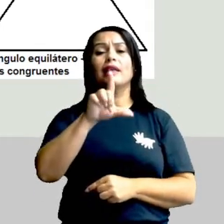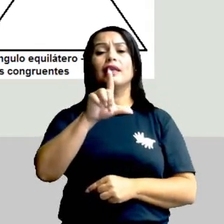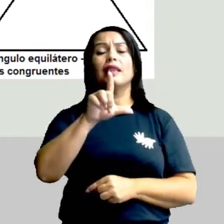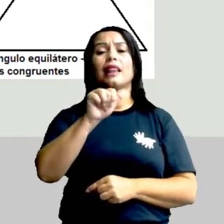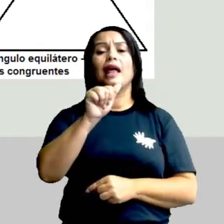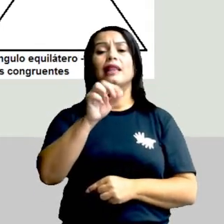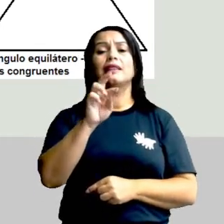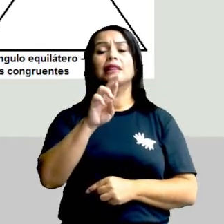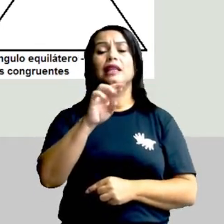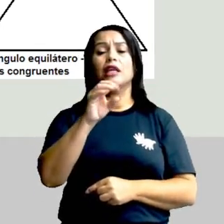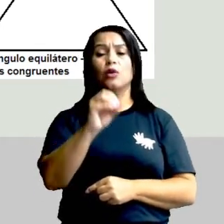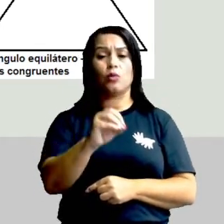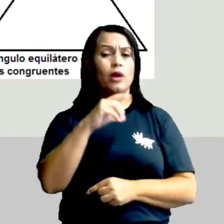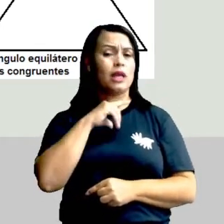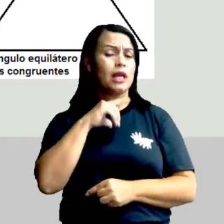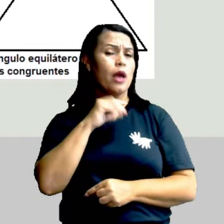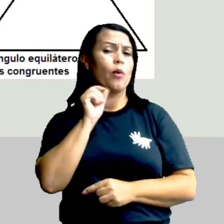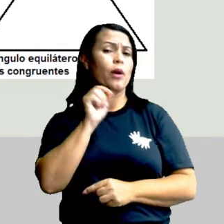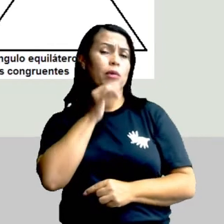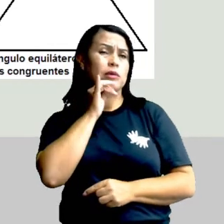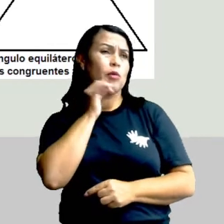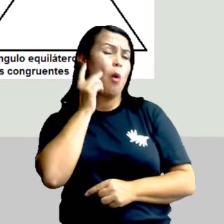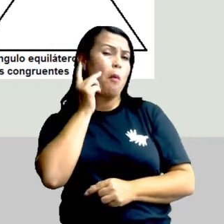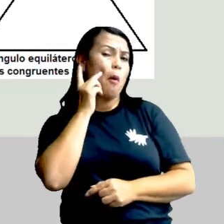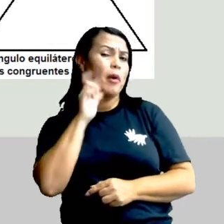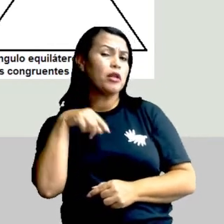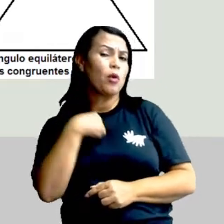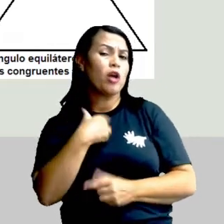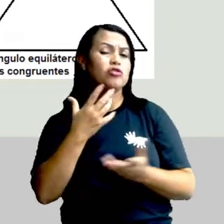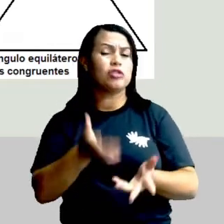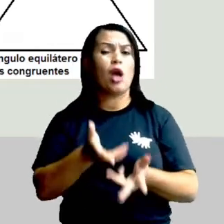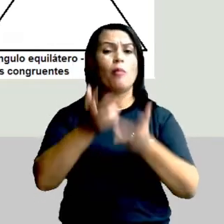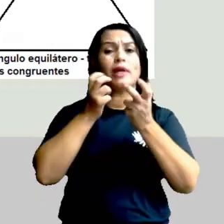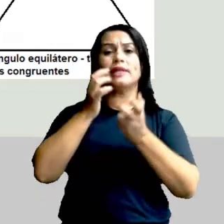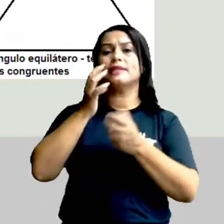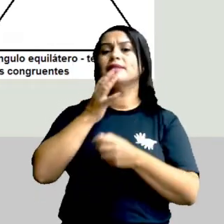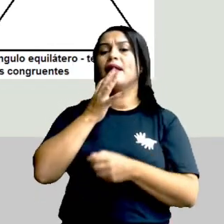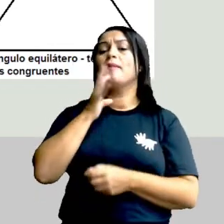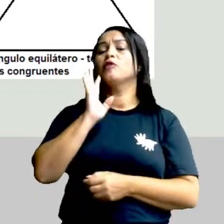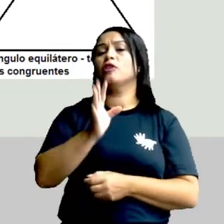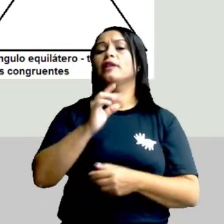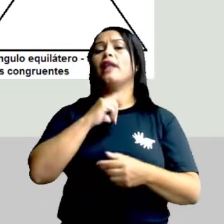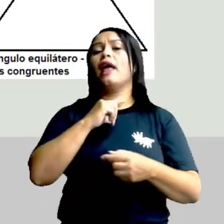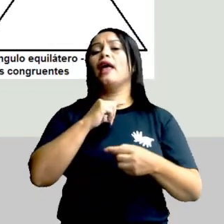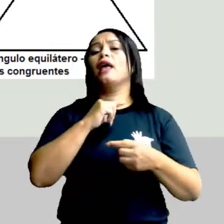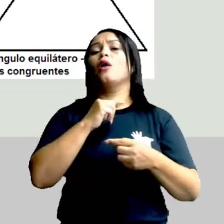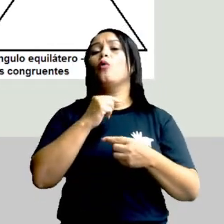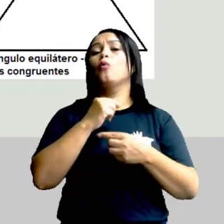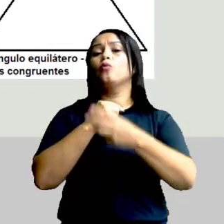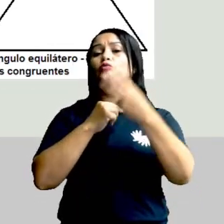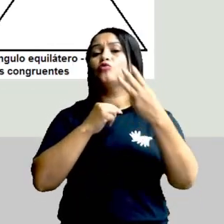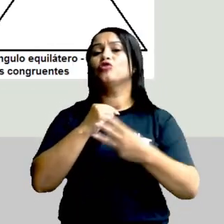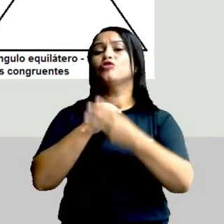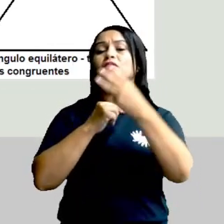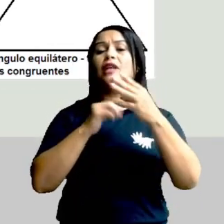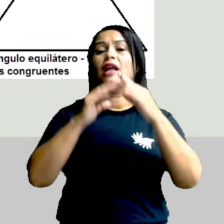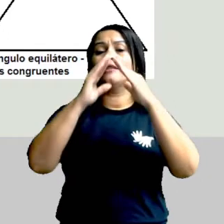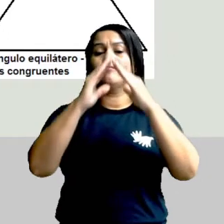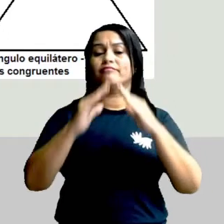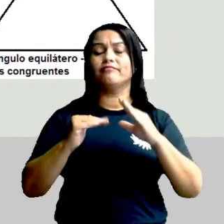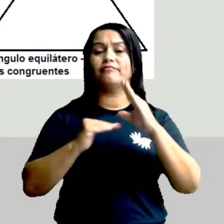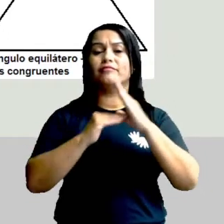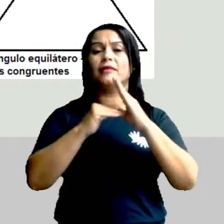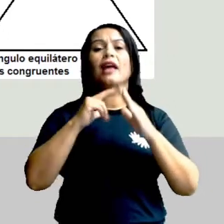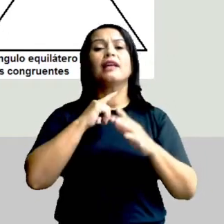um triângulo equilátero de comum entre Todos nós né que aquele triângulo que tem exatamente os três lados congruentes e a palavra